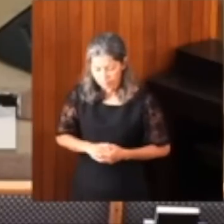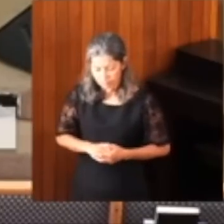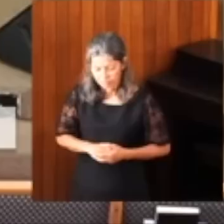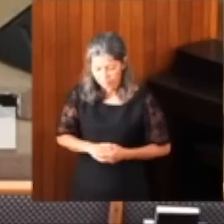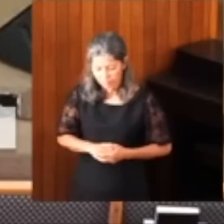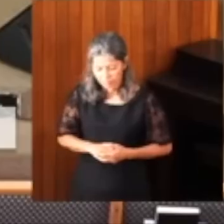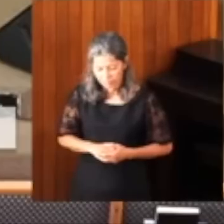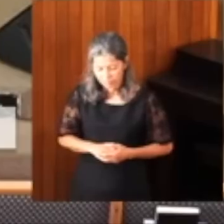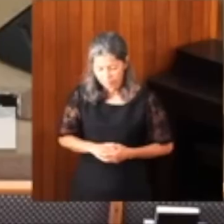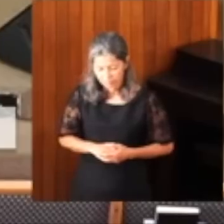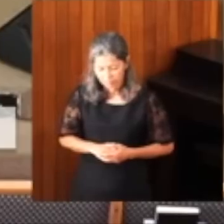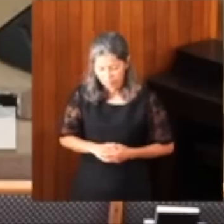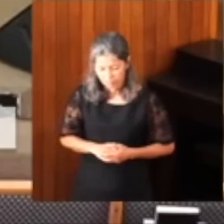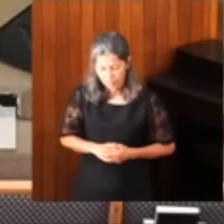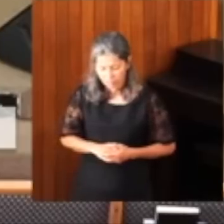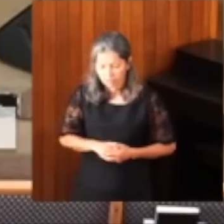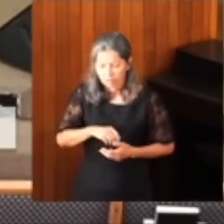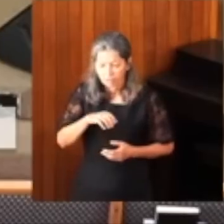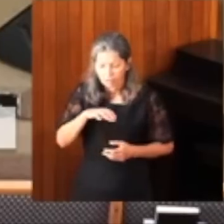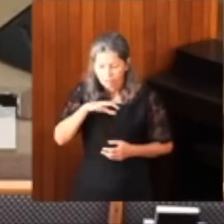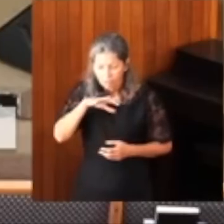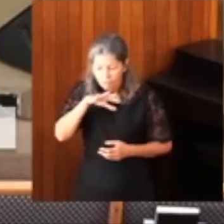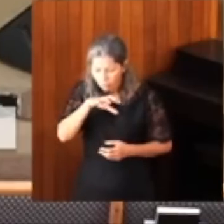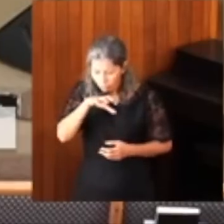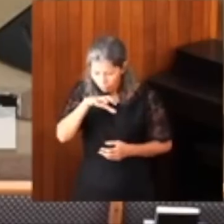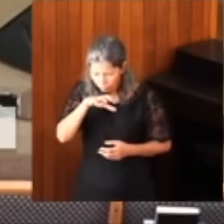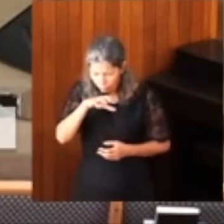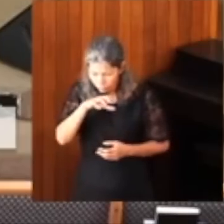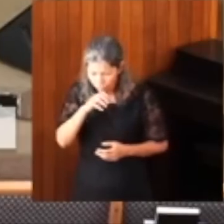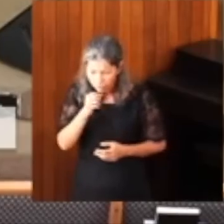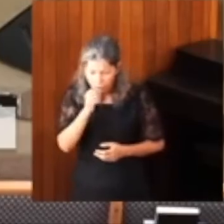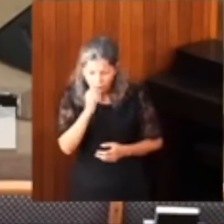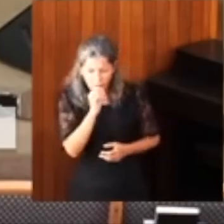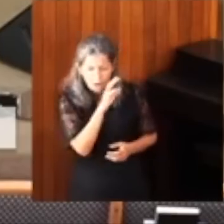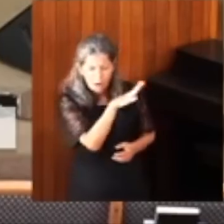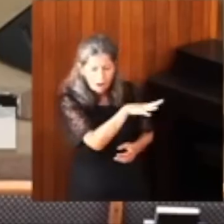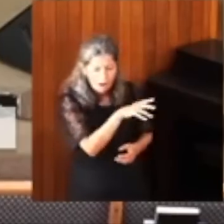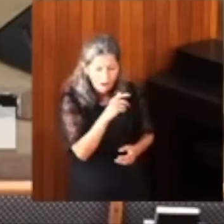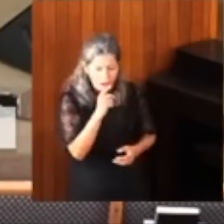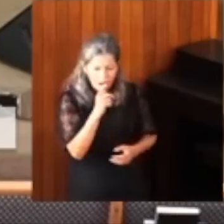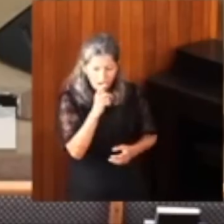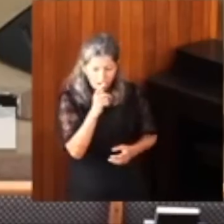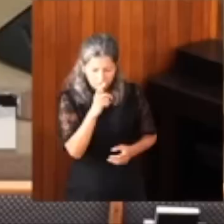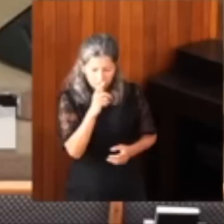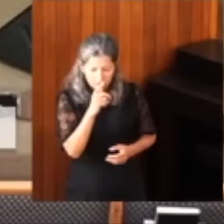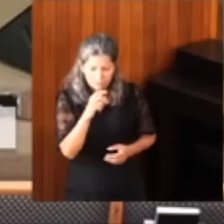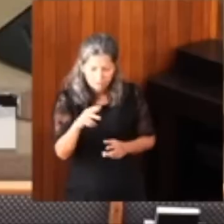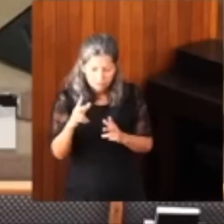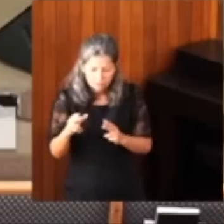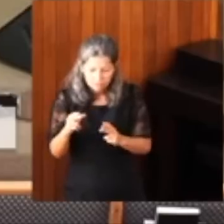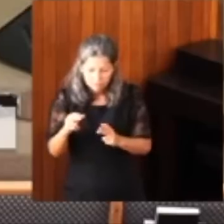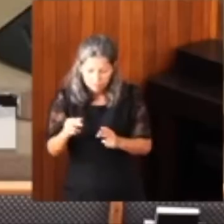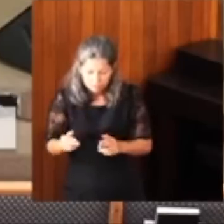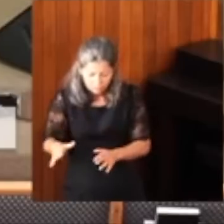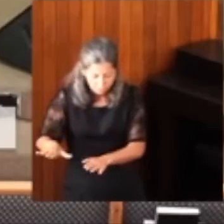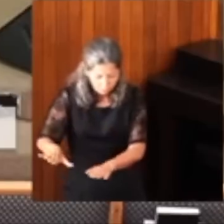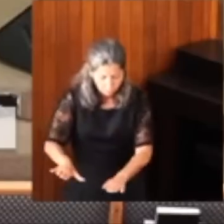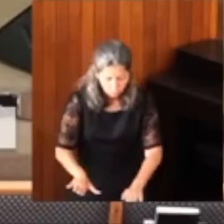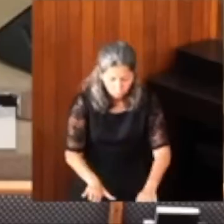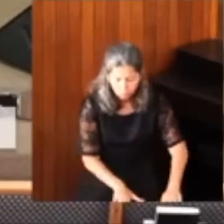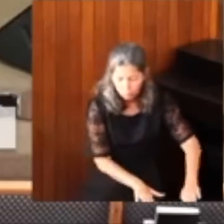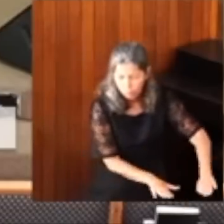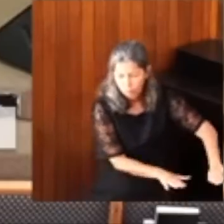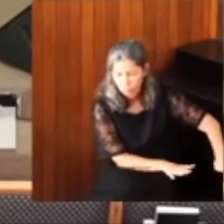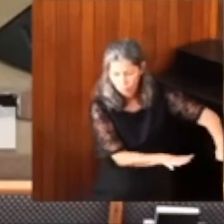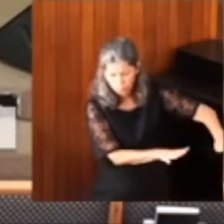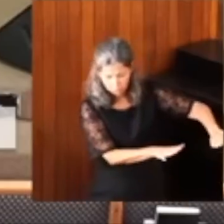boca água, como um rio, atrás da mulher, a fim de fazer com que fosse arrastada pelas águas.